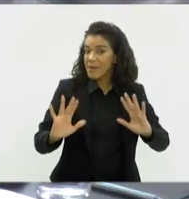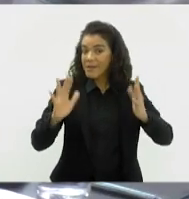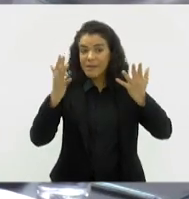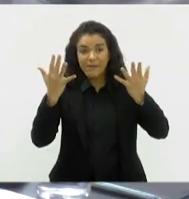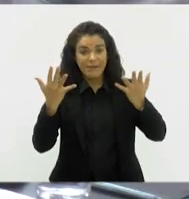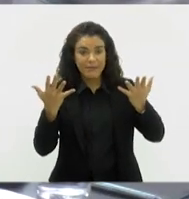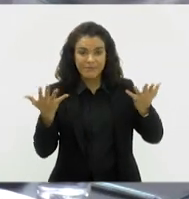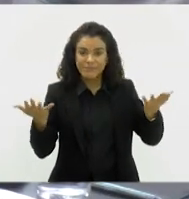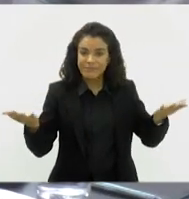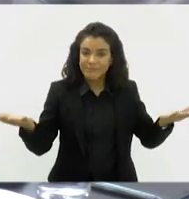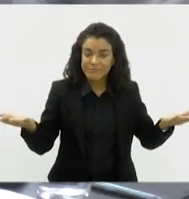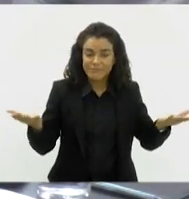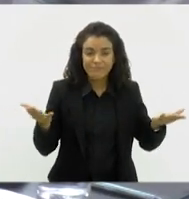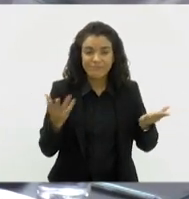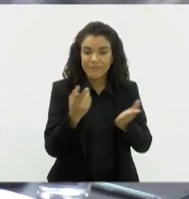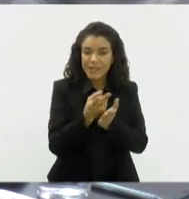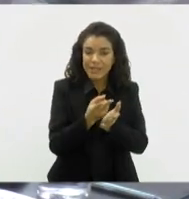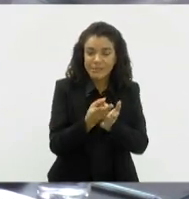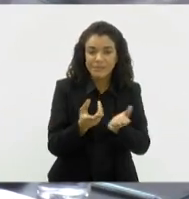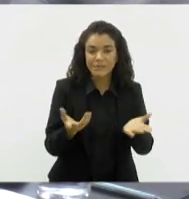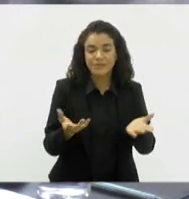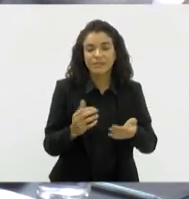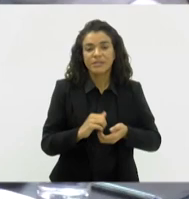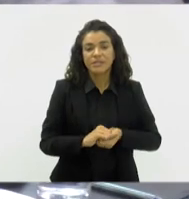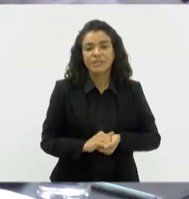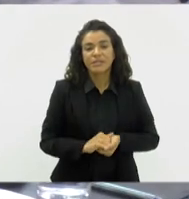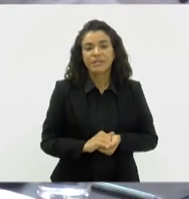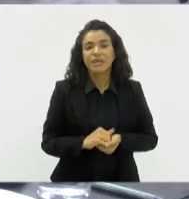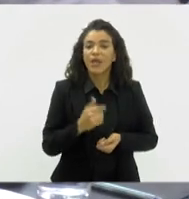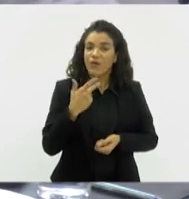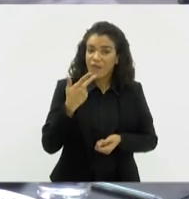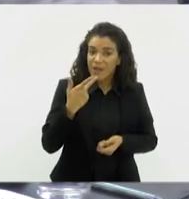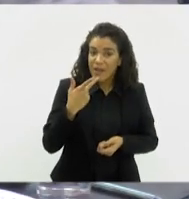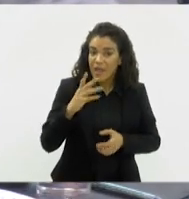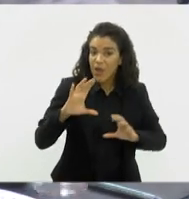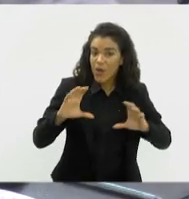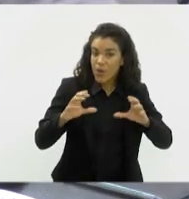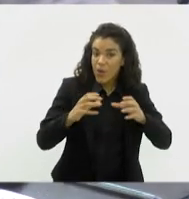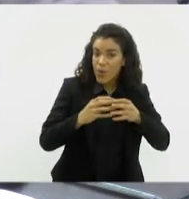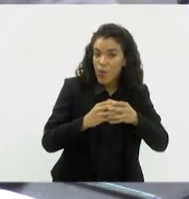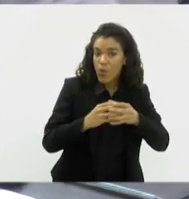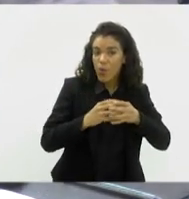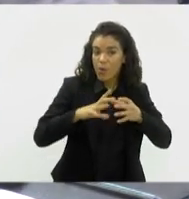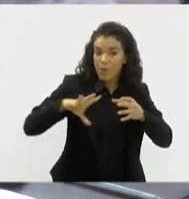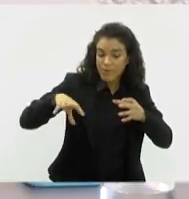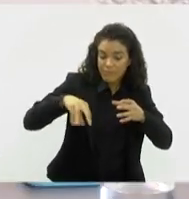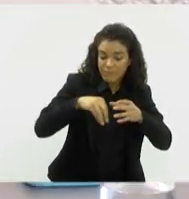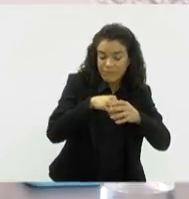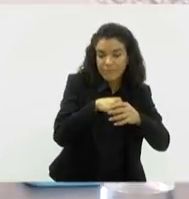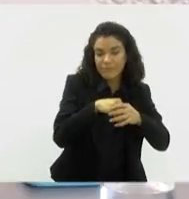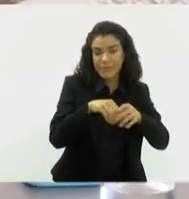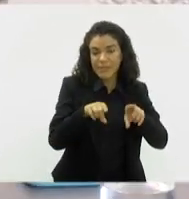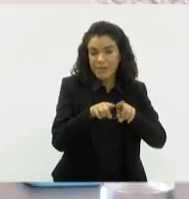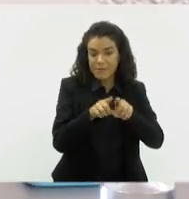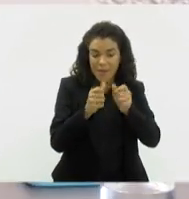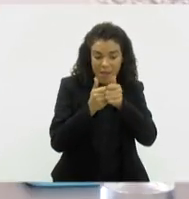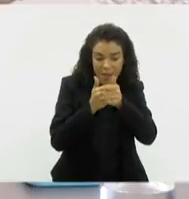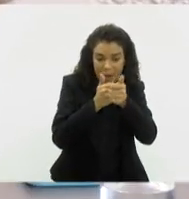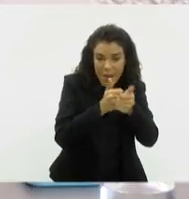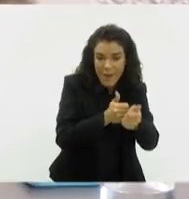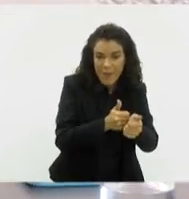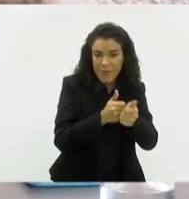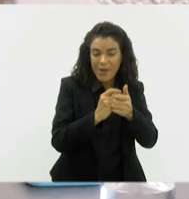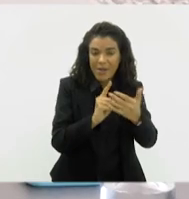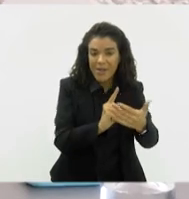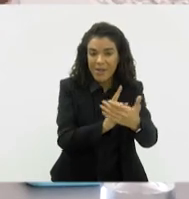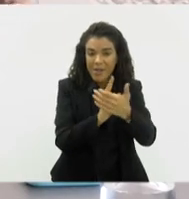uma festa, como eu estou dizendo, como Vossa Excelência interpretando. Pegou a parte que falei, que é o coletivo da qual ele faz parte, que faz acompanhamento e acolhimento